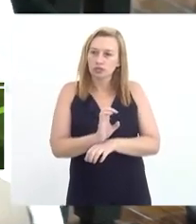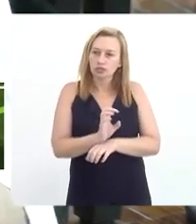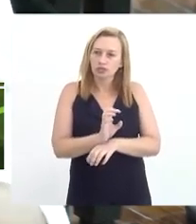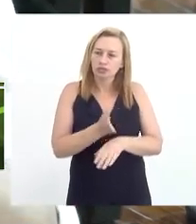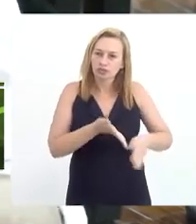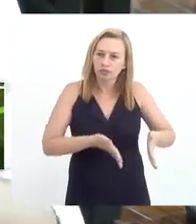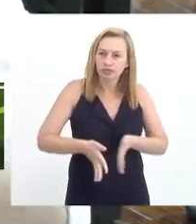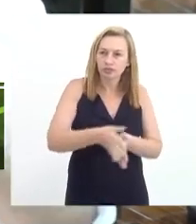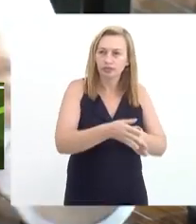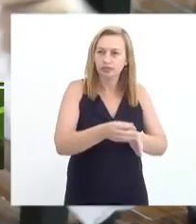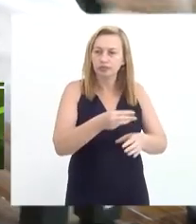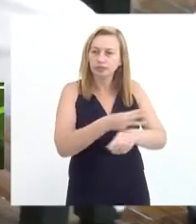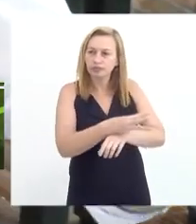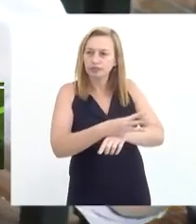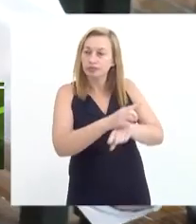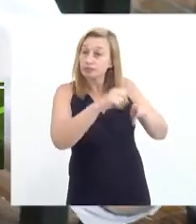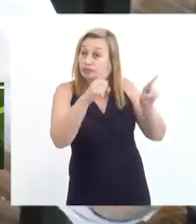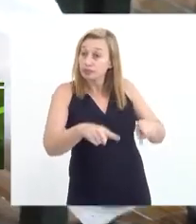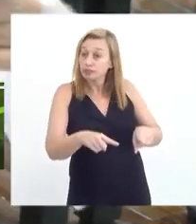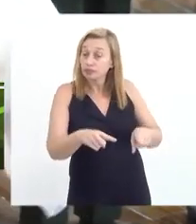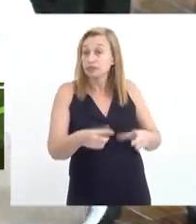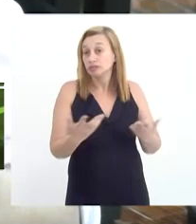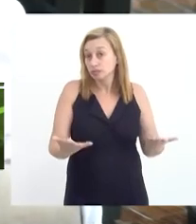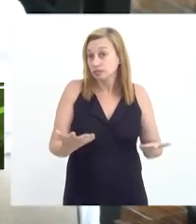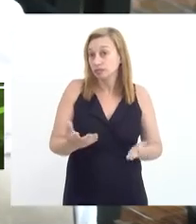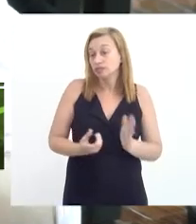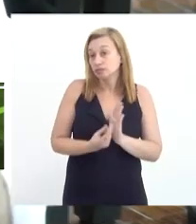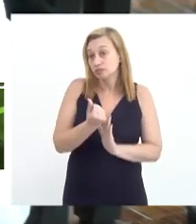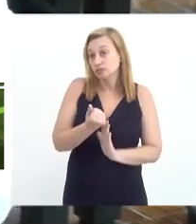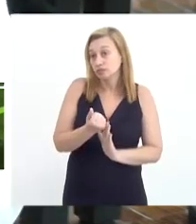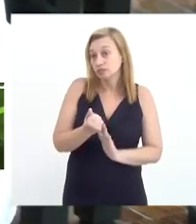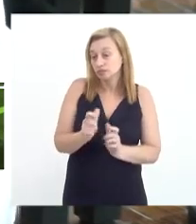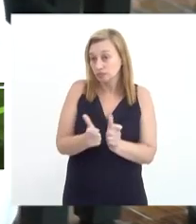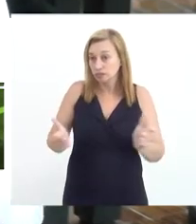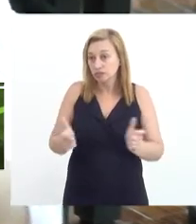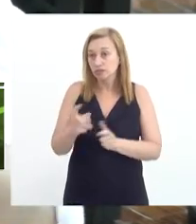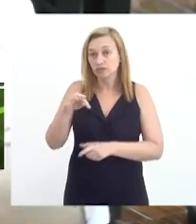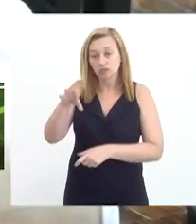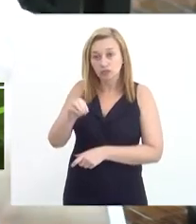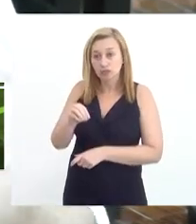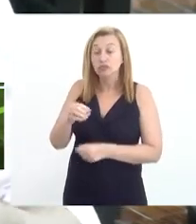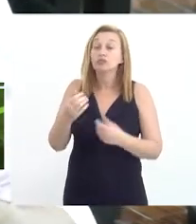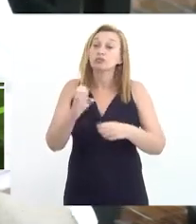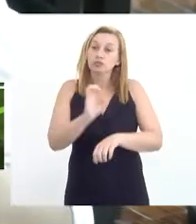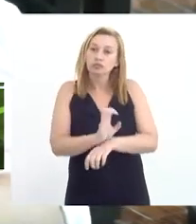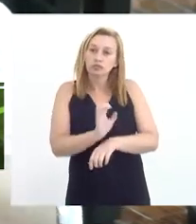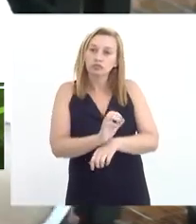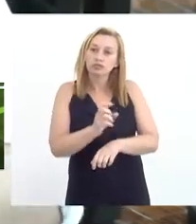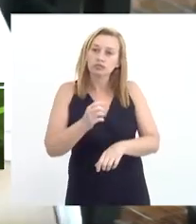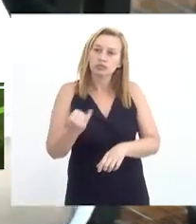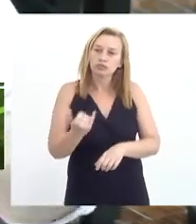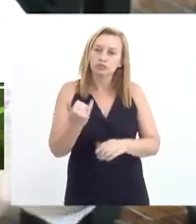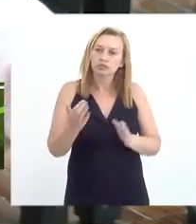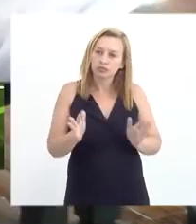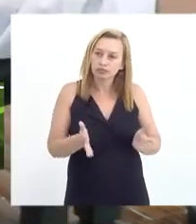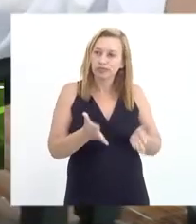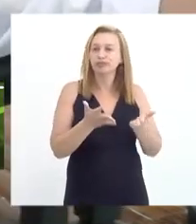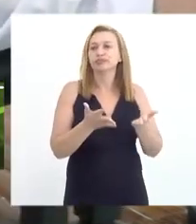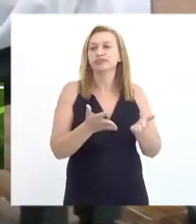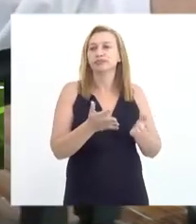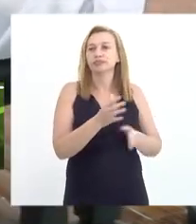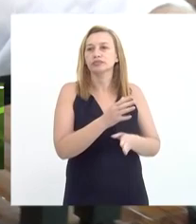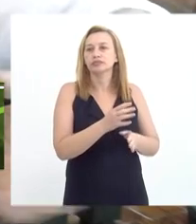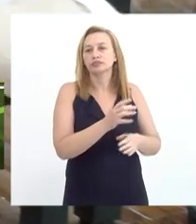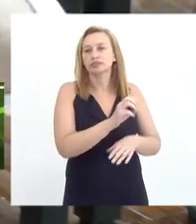excepcionalização Dessas áreas Onde o orçamento Vai crescer Mesmo com o teto O Estado Vai ser necessariamente Empurrado Para terceirizações Seja o